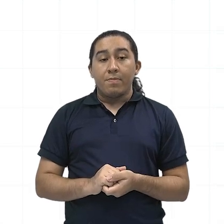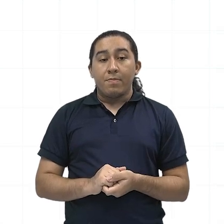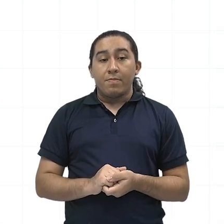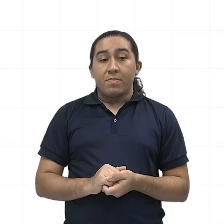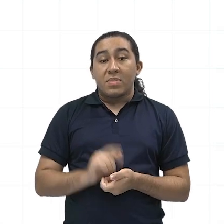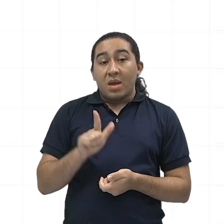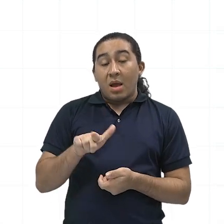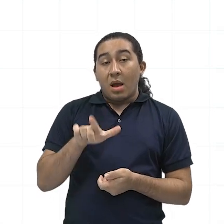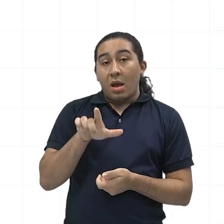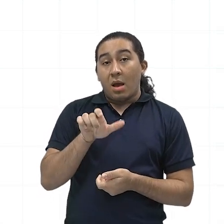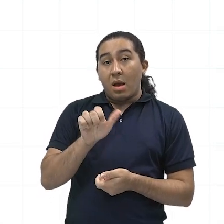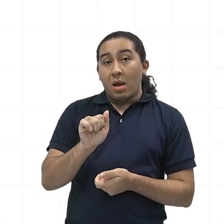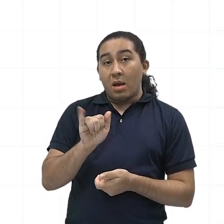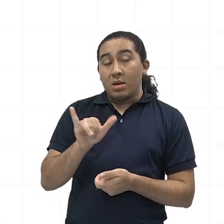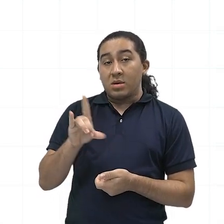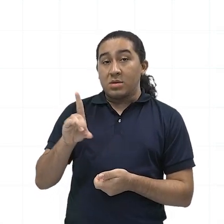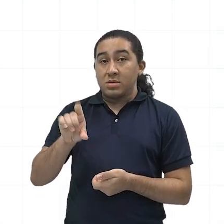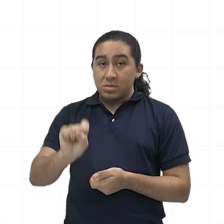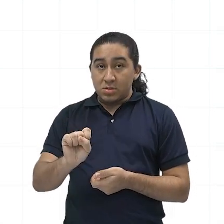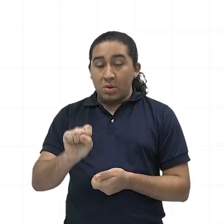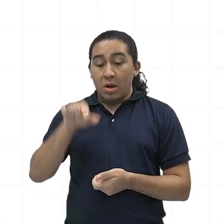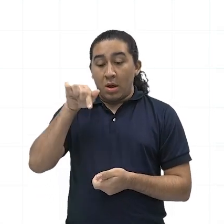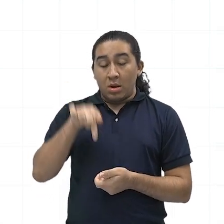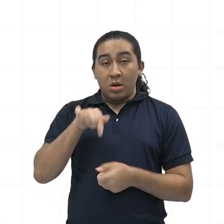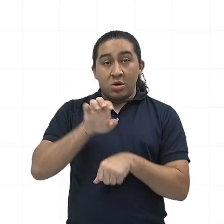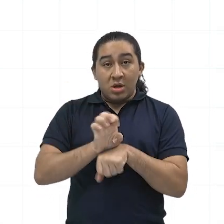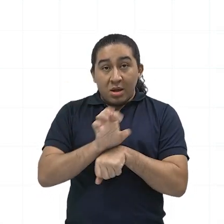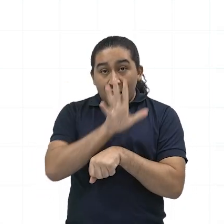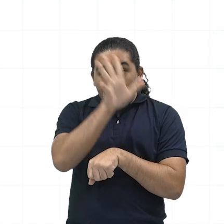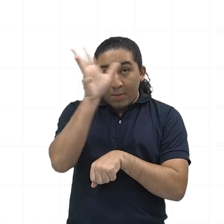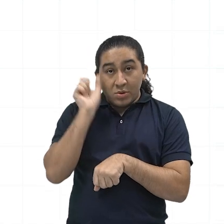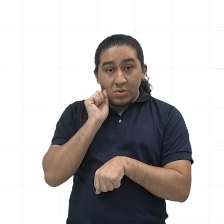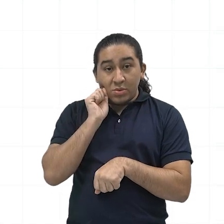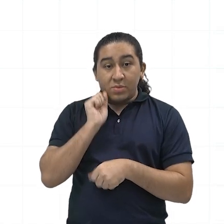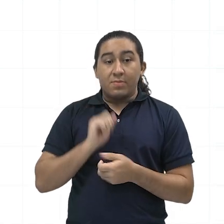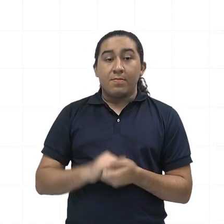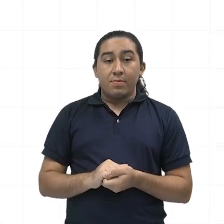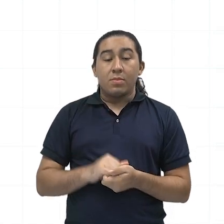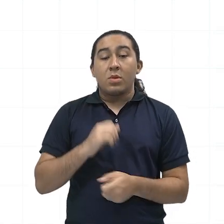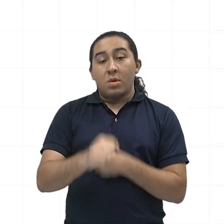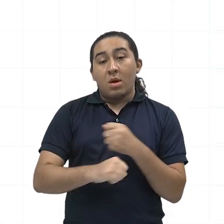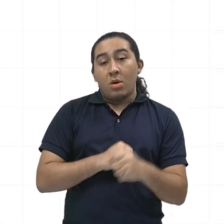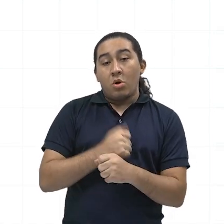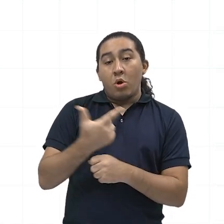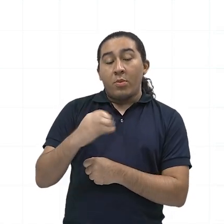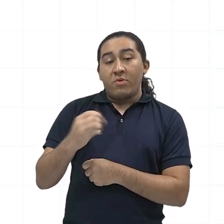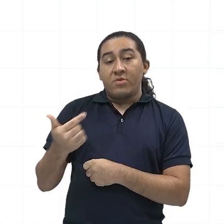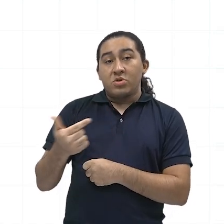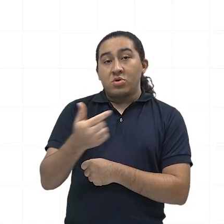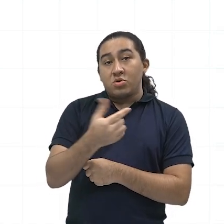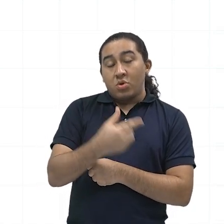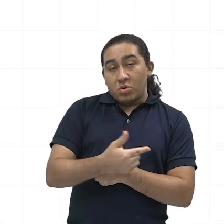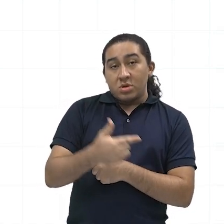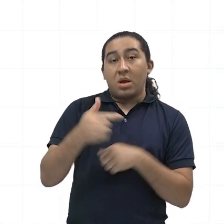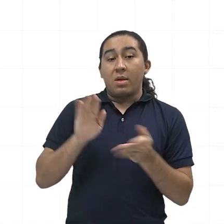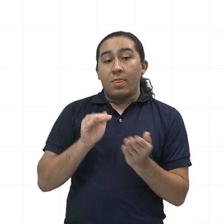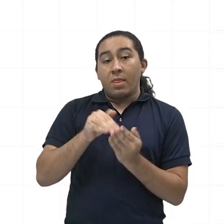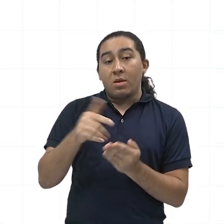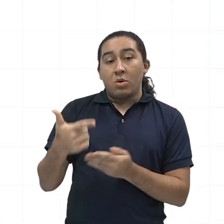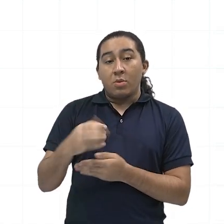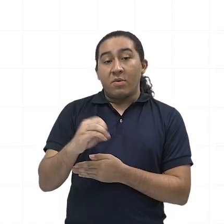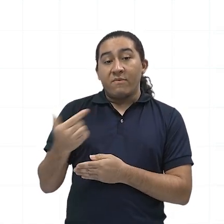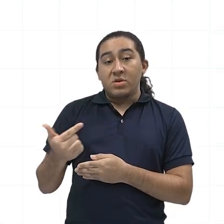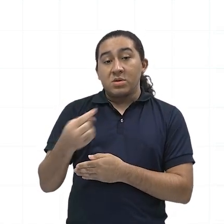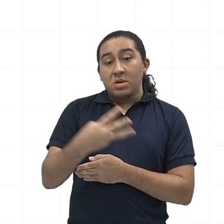conhecida como AIDS. Então, no Amazonas, de 2022 a 2023, foram